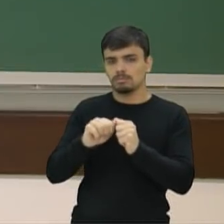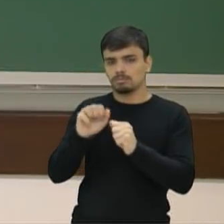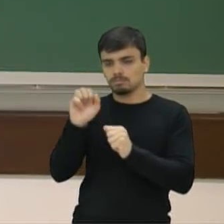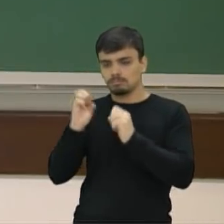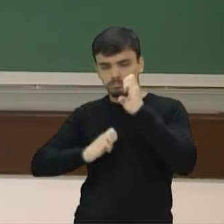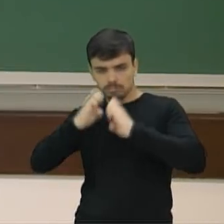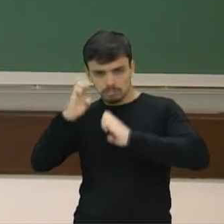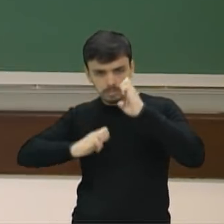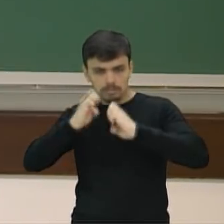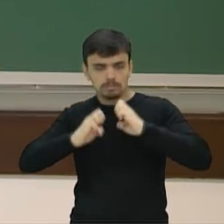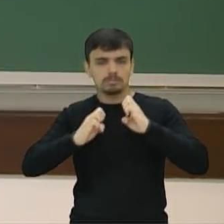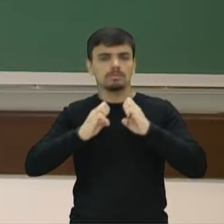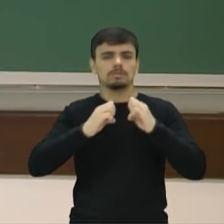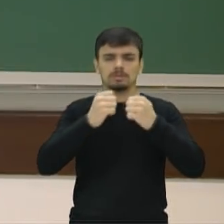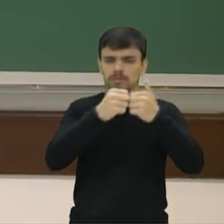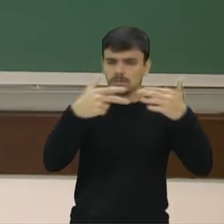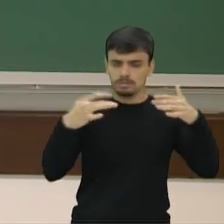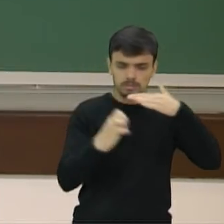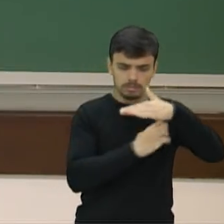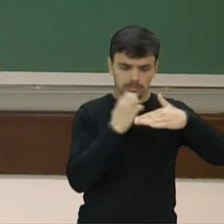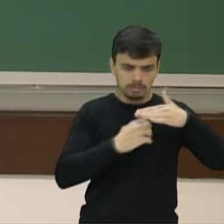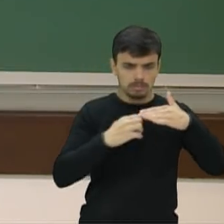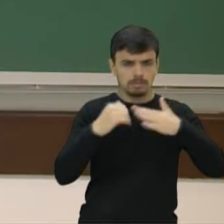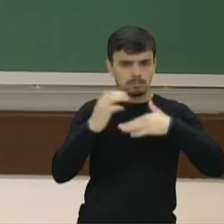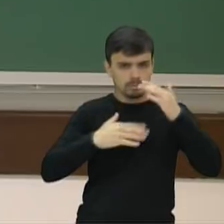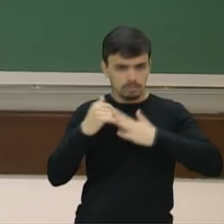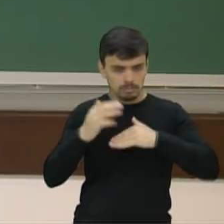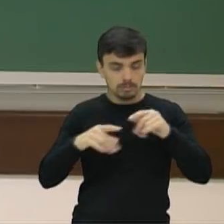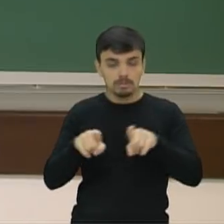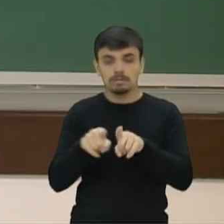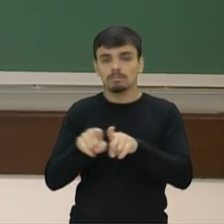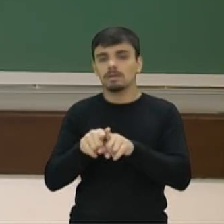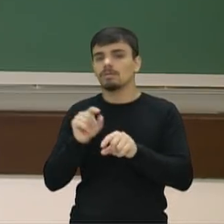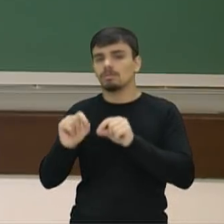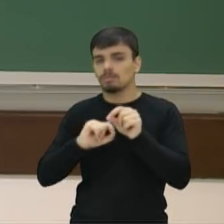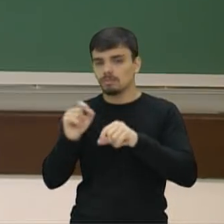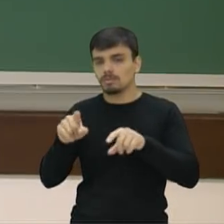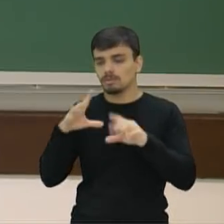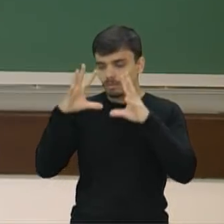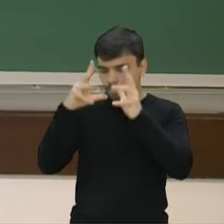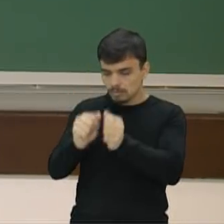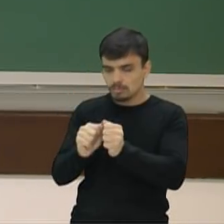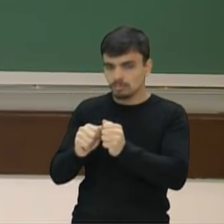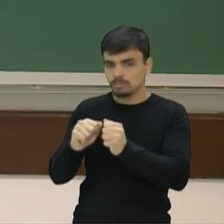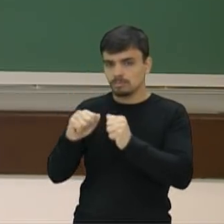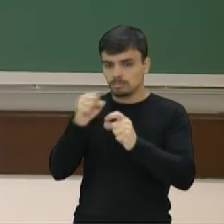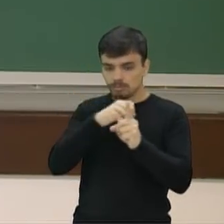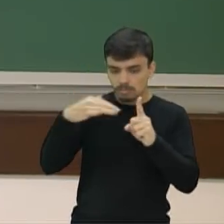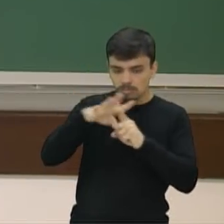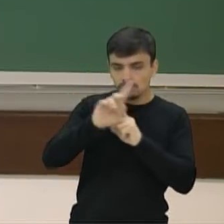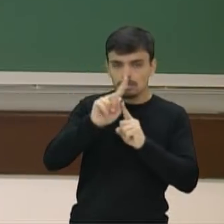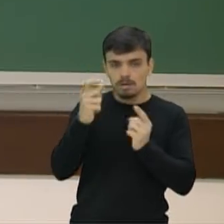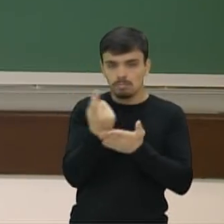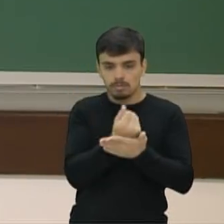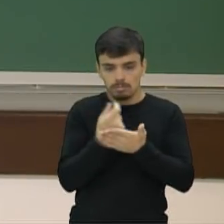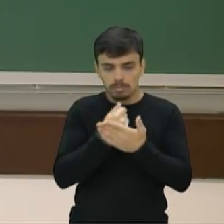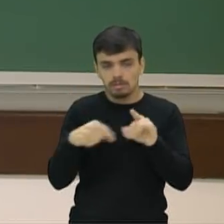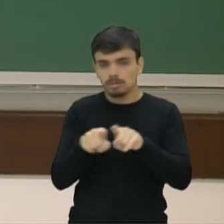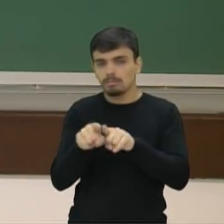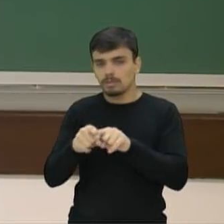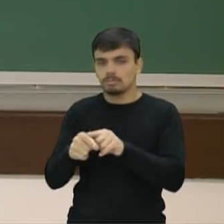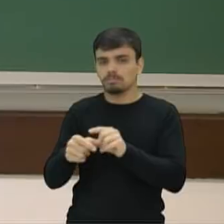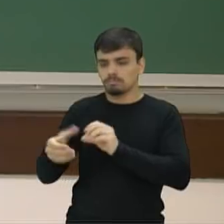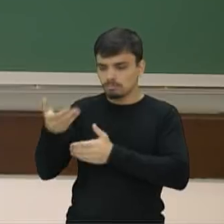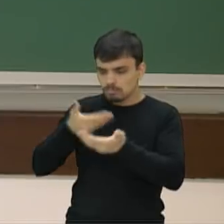produzido muitas coisas, uma grande quantidade de itens, e a sociedade como um todo não dispunha de capital e de recurso